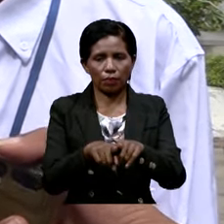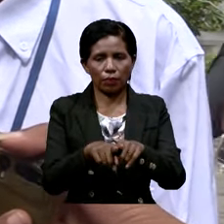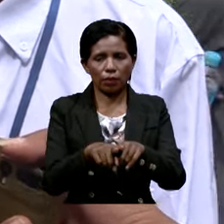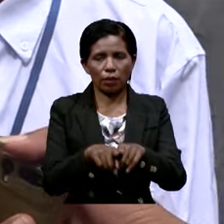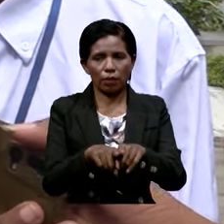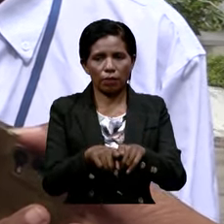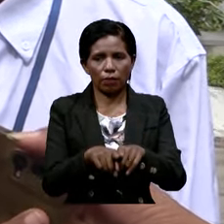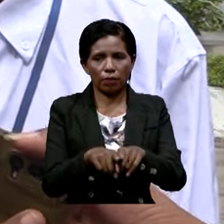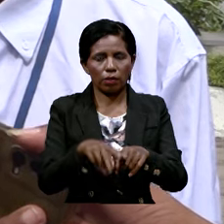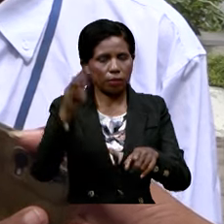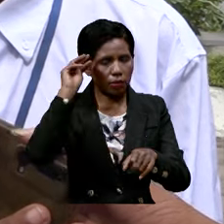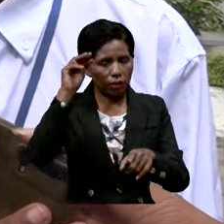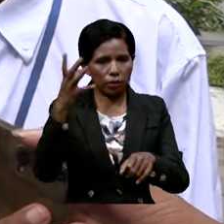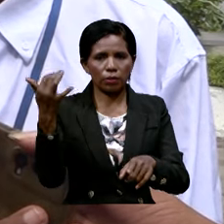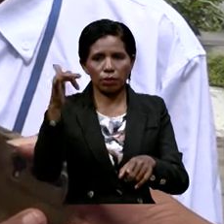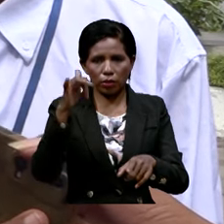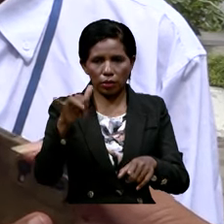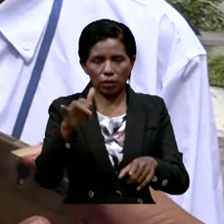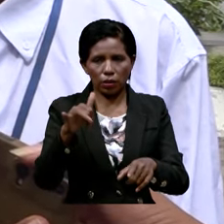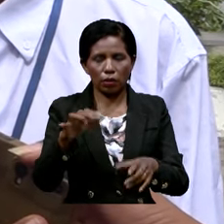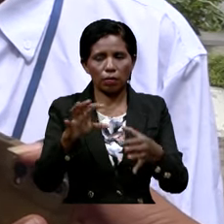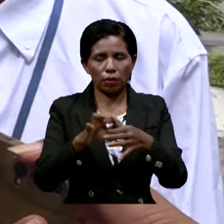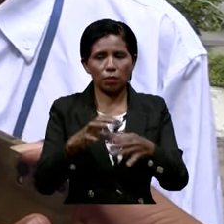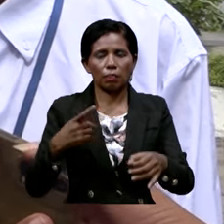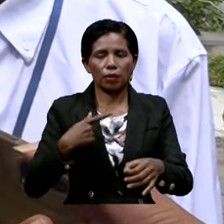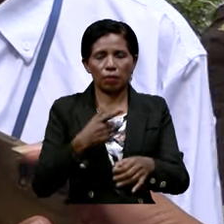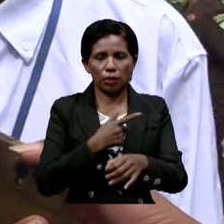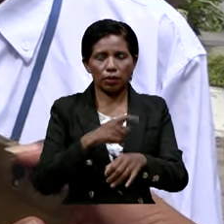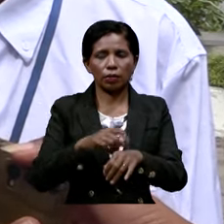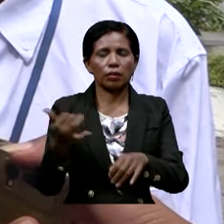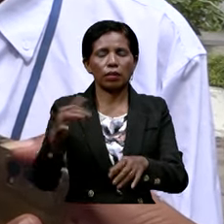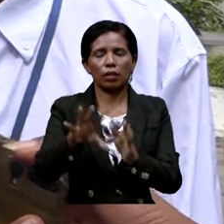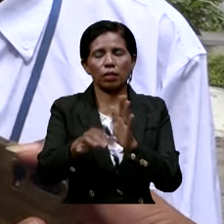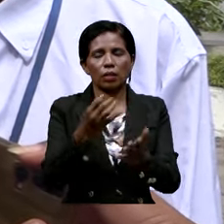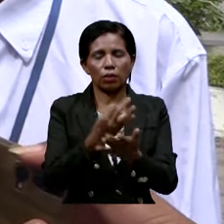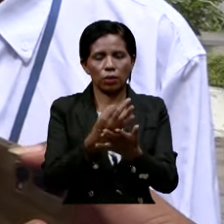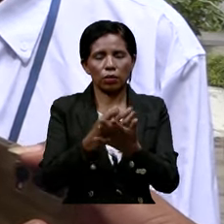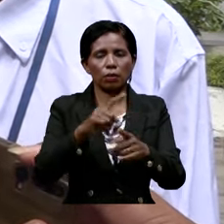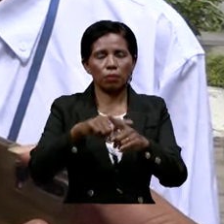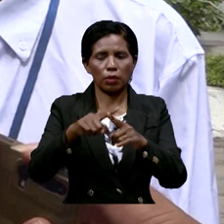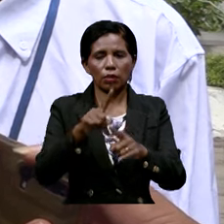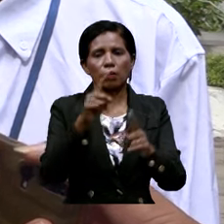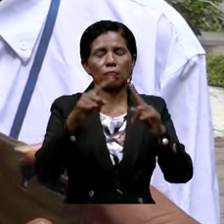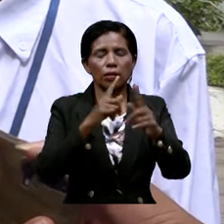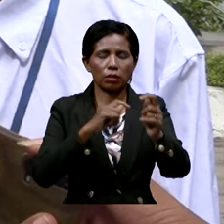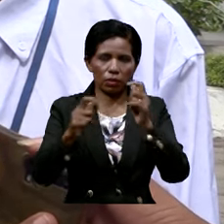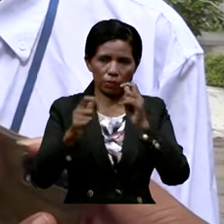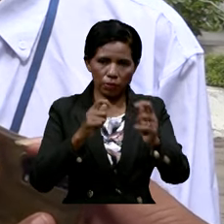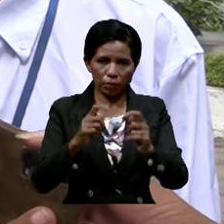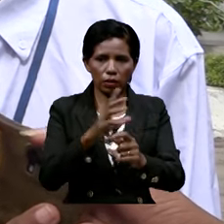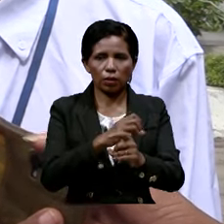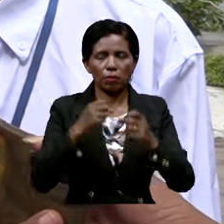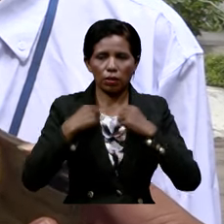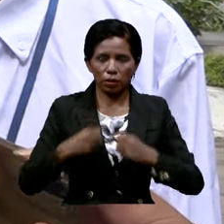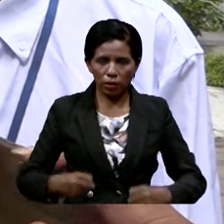saya ministro sira membro parlamento sira nebe mak hetan subsidio ba pulsa ba transporte ba